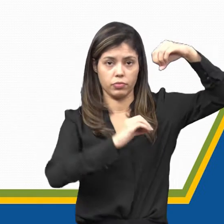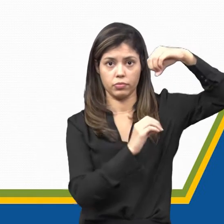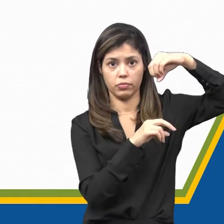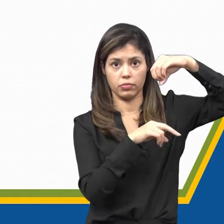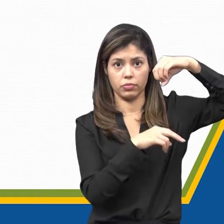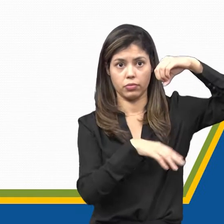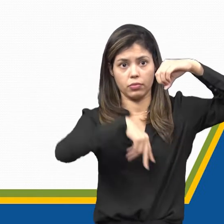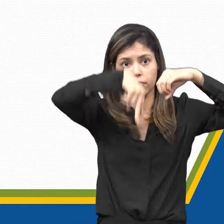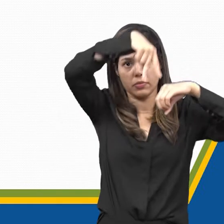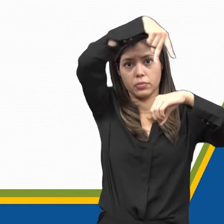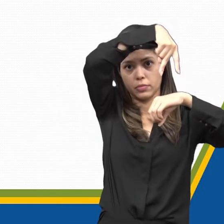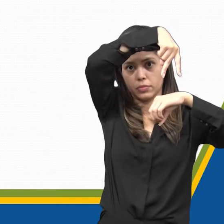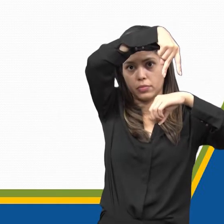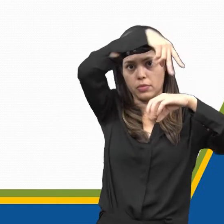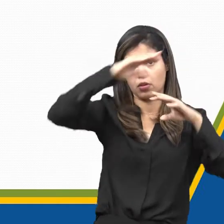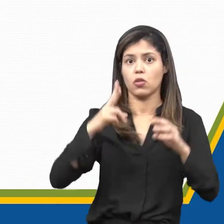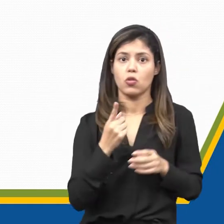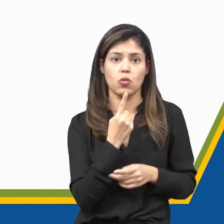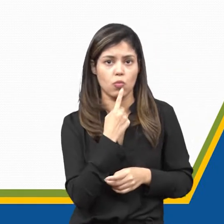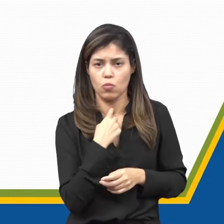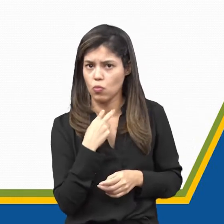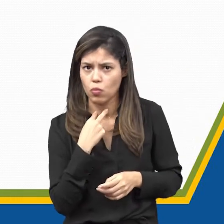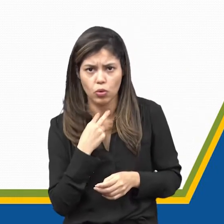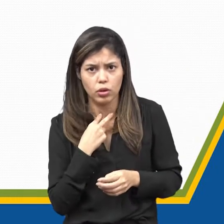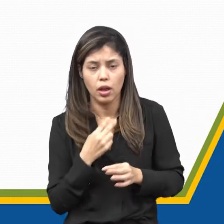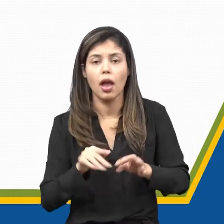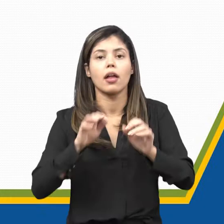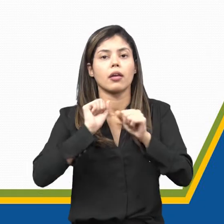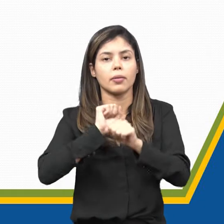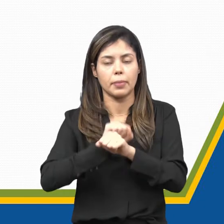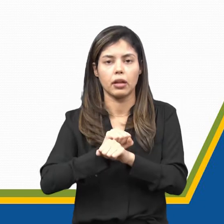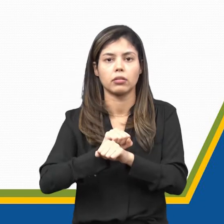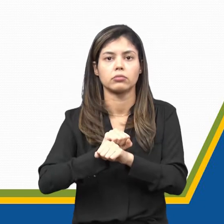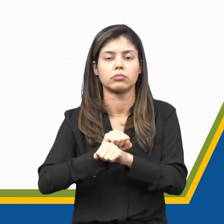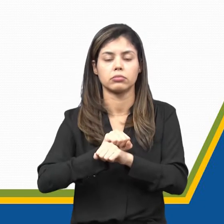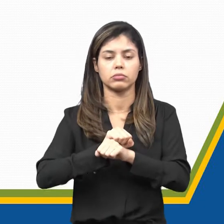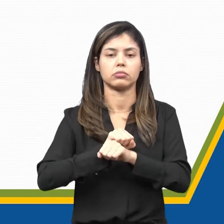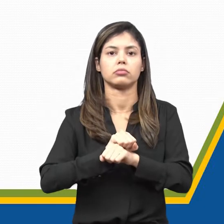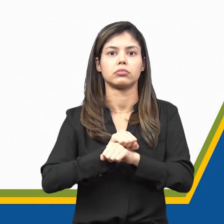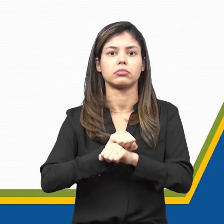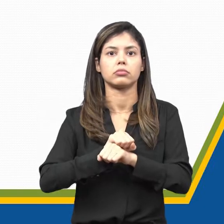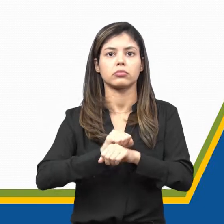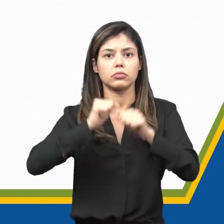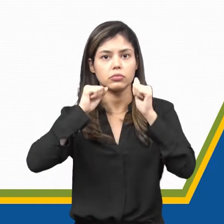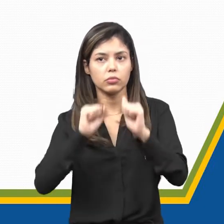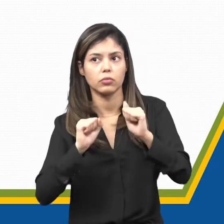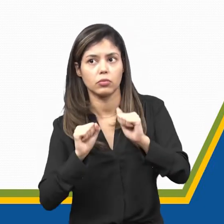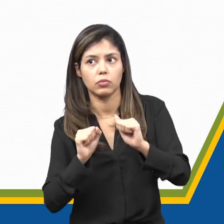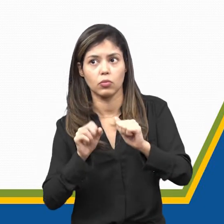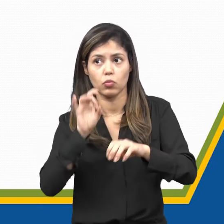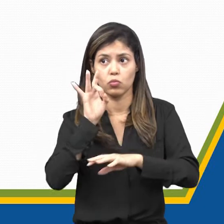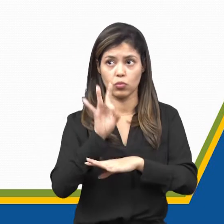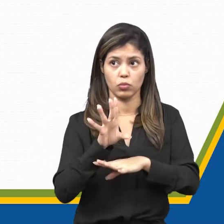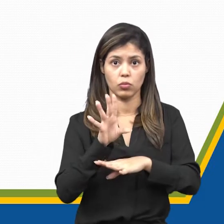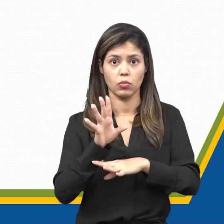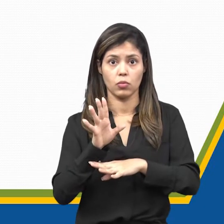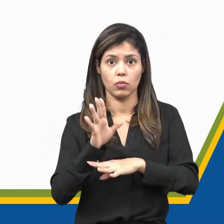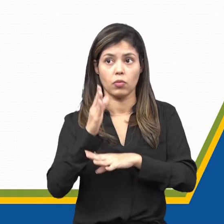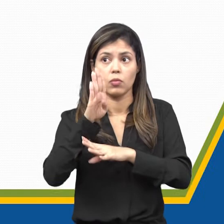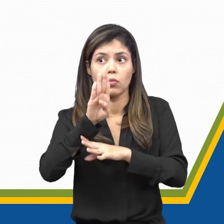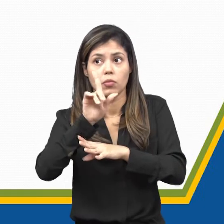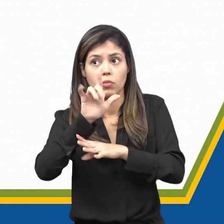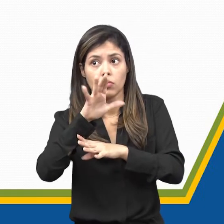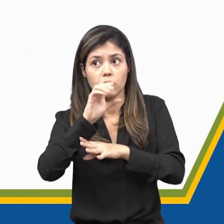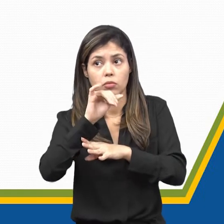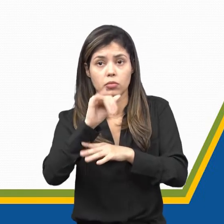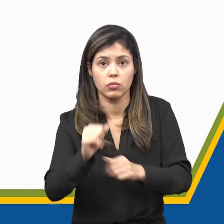permitido realizar a corrida de aproximação, ou seja, ele tem que estar totalmente estático, parado. E ele pode somente fazer o balanceio